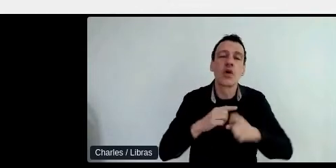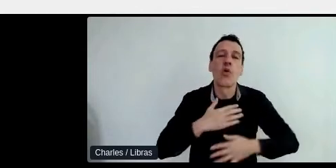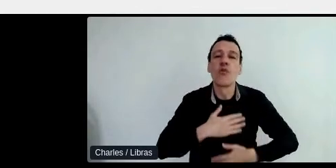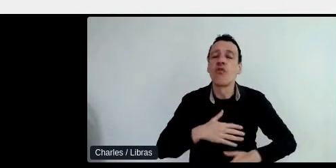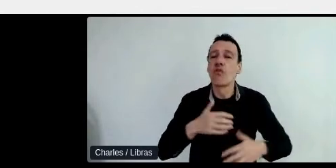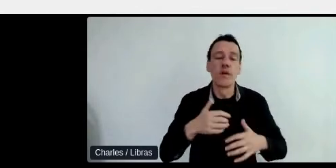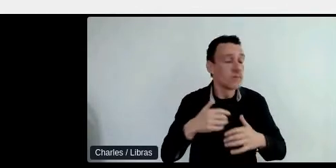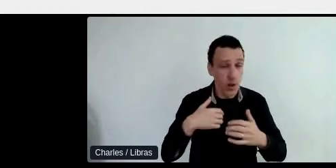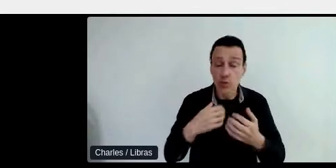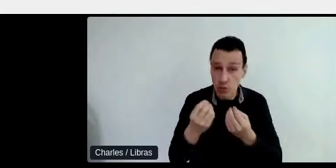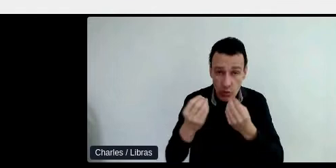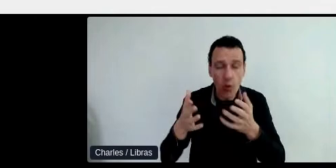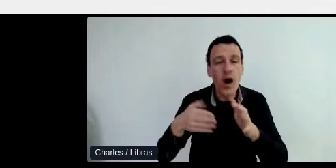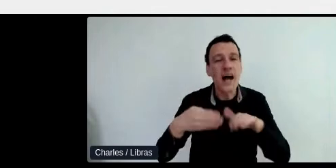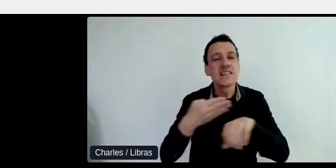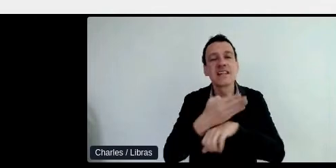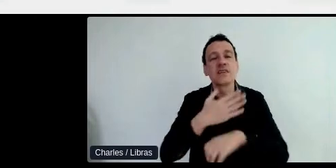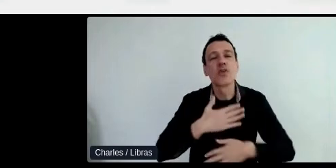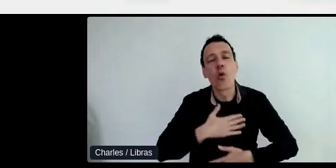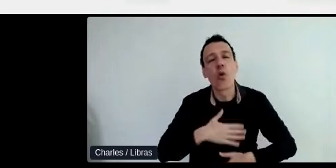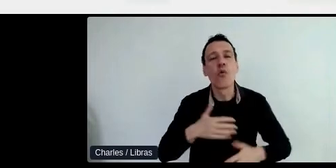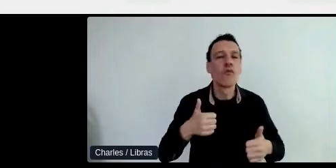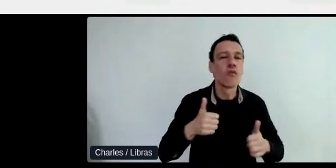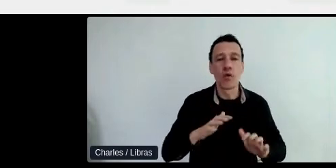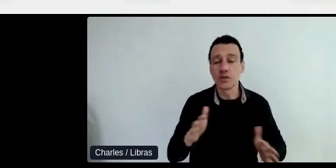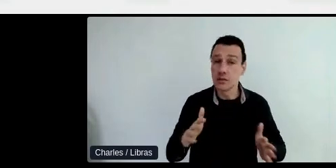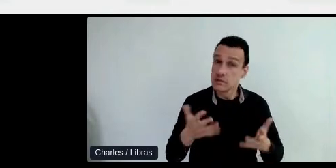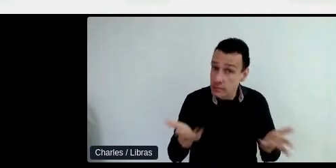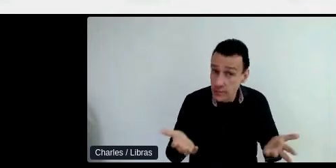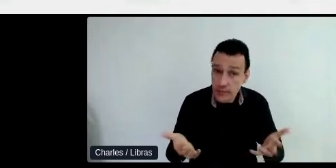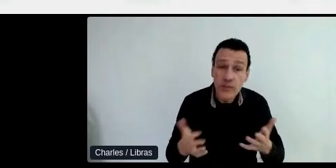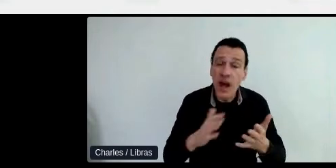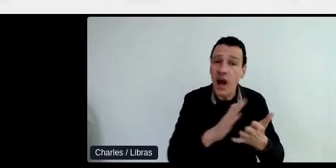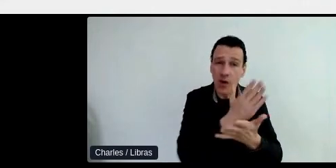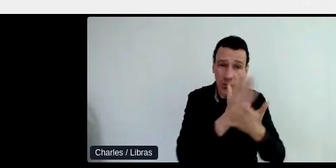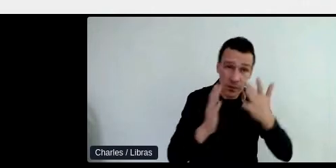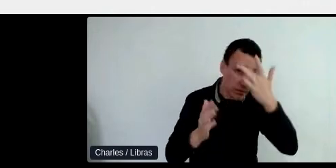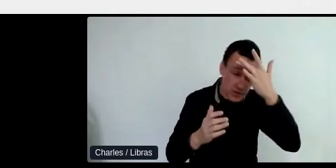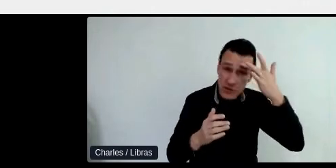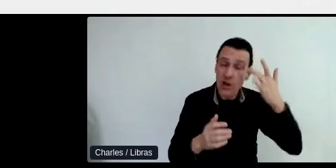Então, até para quem de repente não tem uma limitação naquele momento,